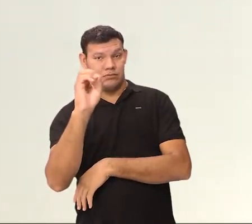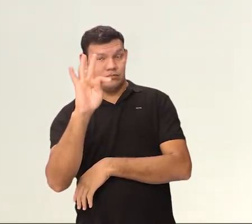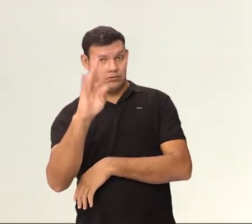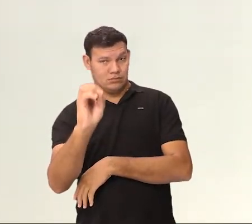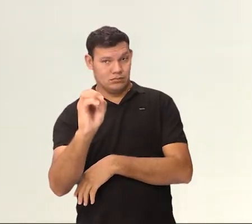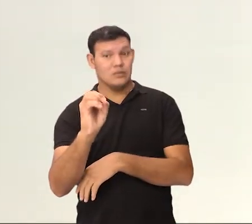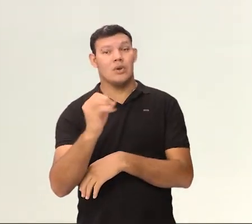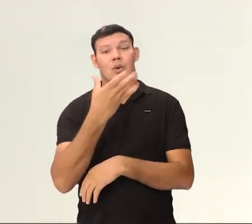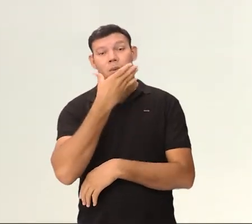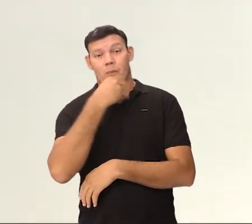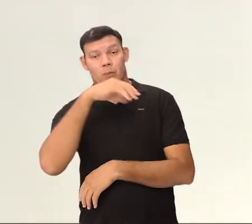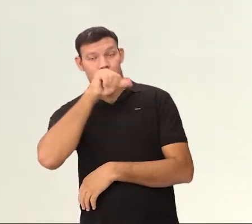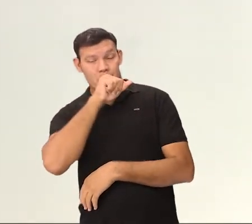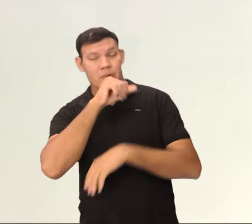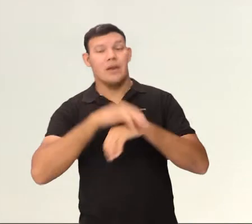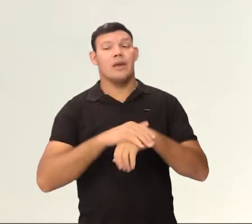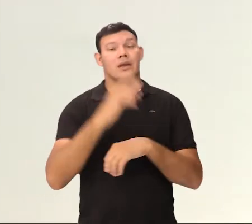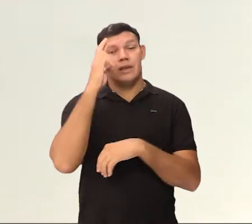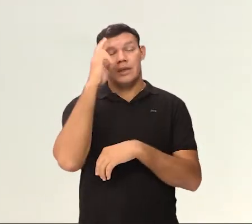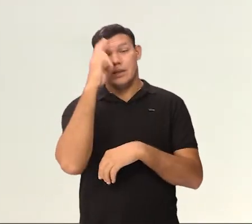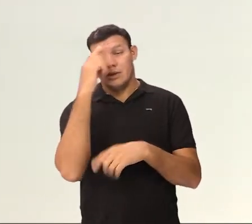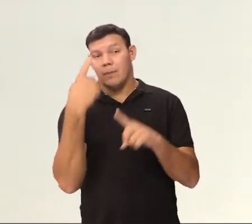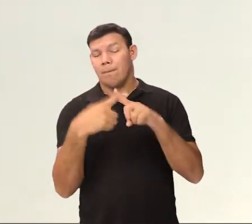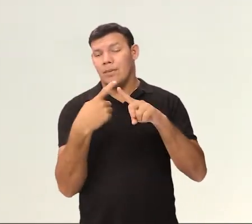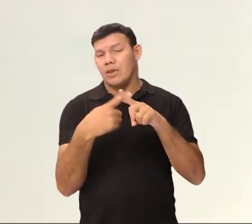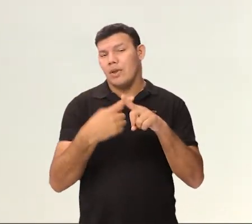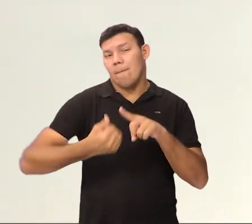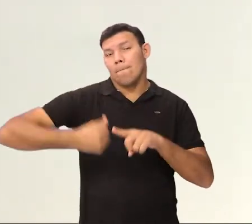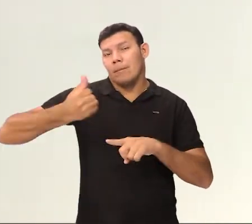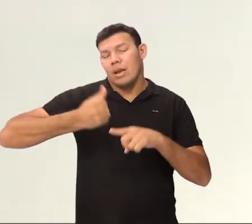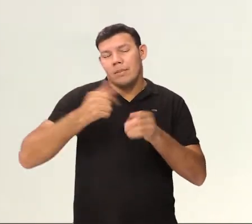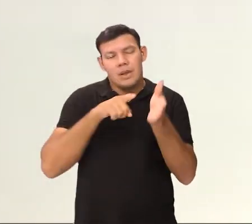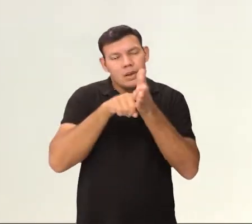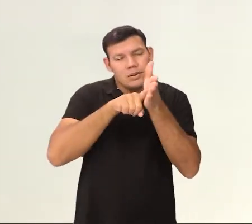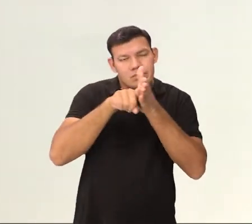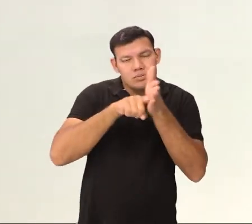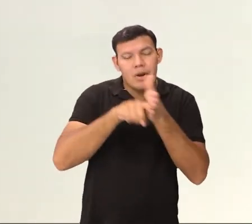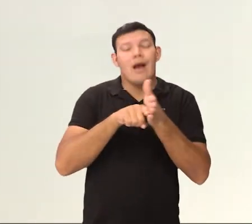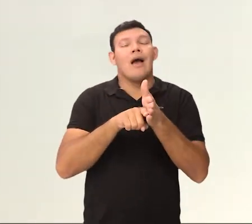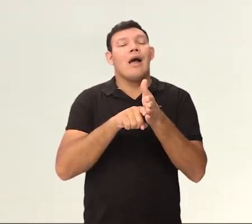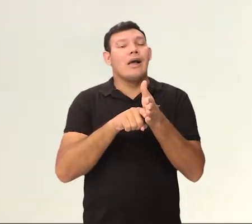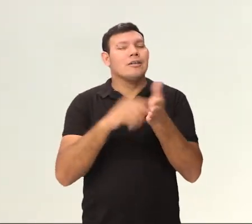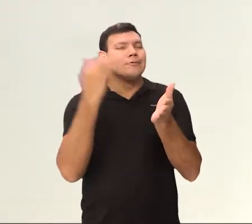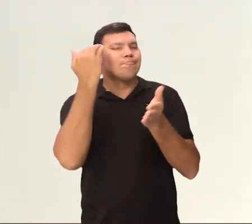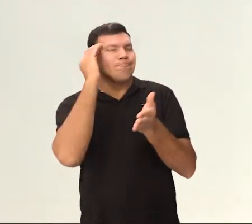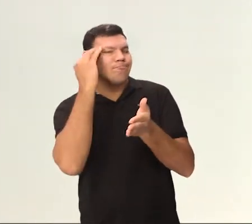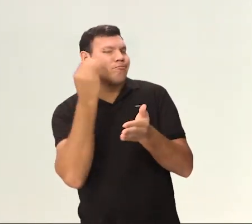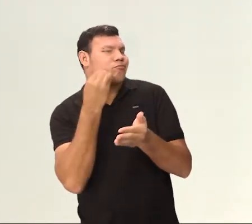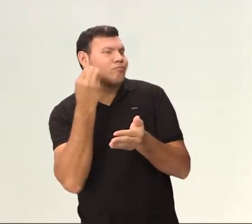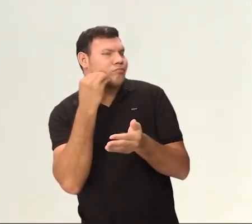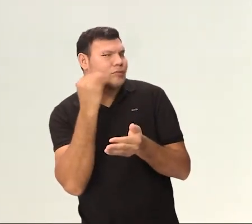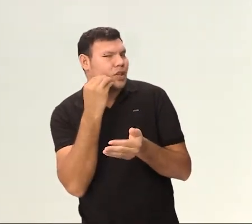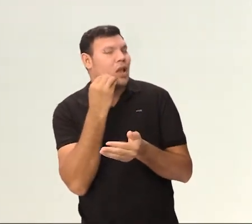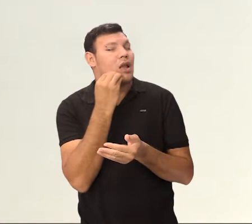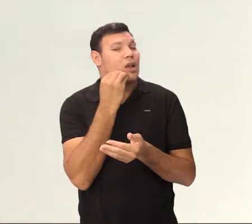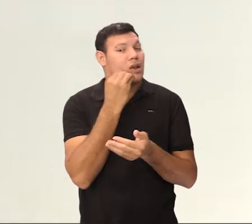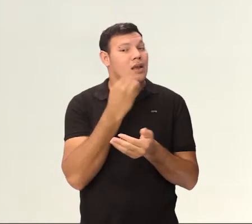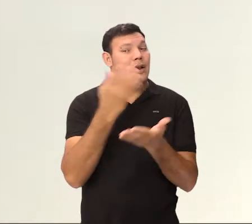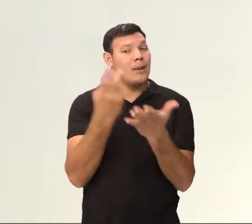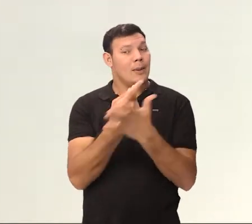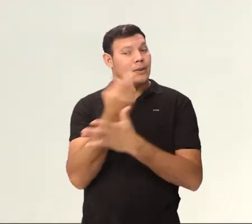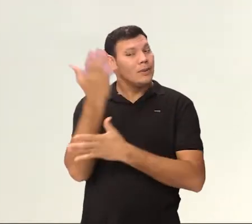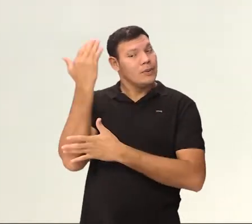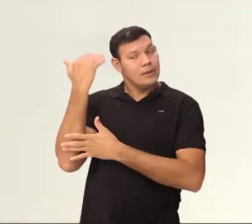ser o primeiro investigador a tentar compreender os eventos do passado para, no presente,